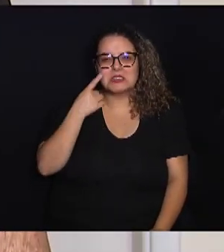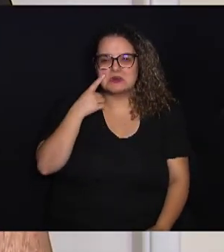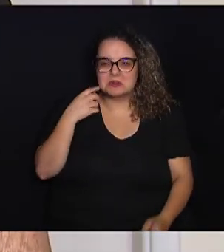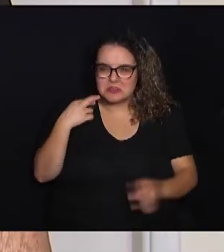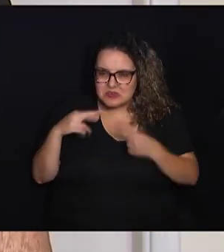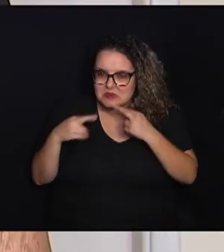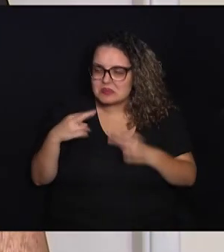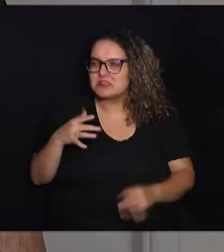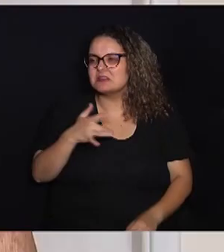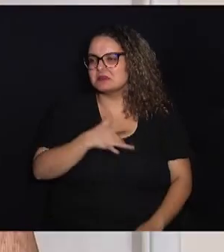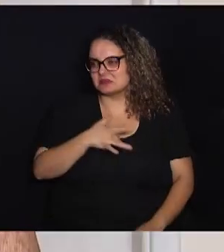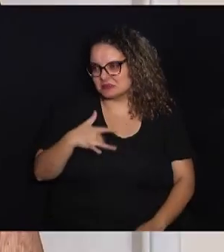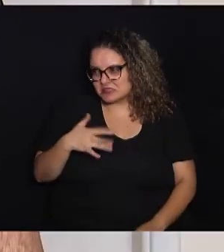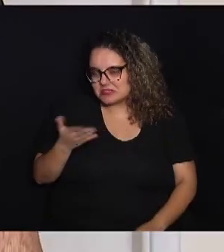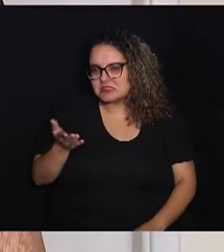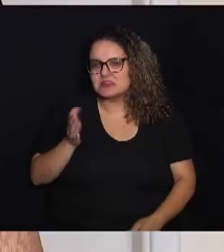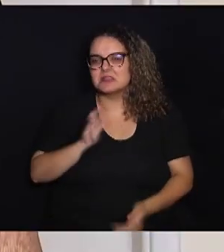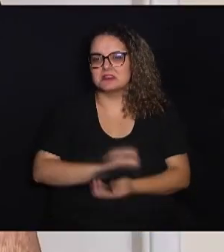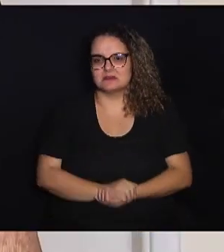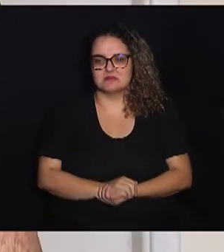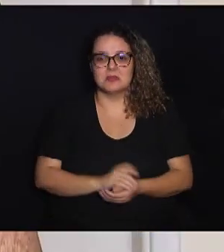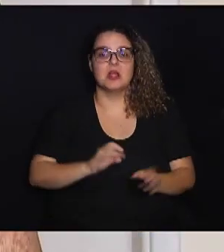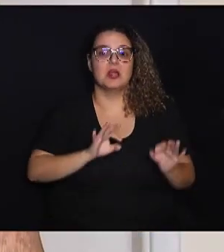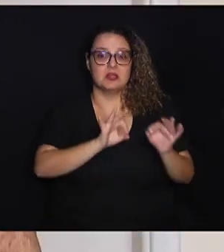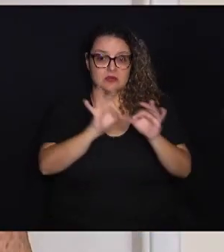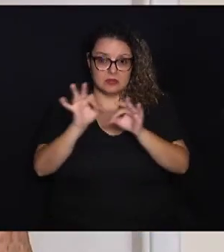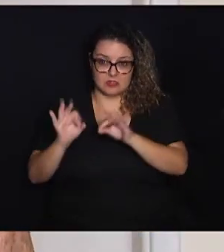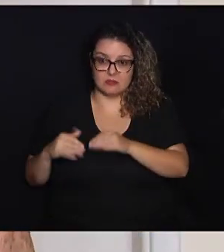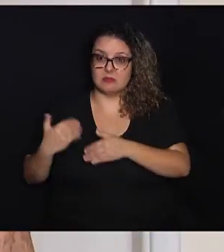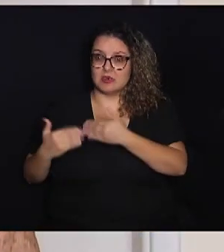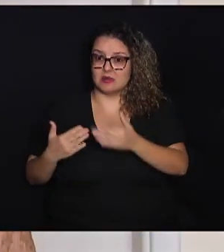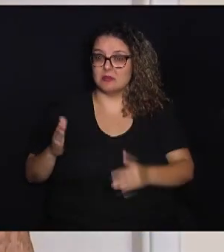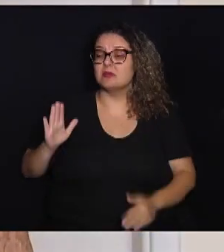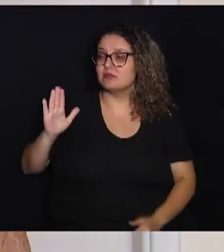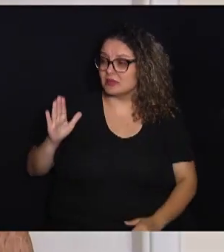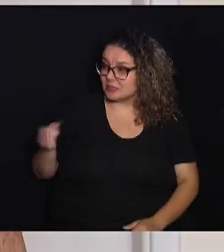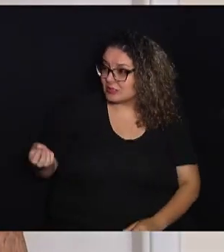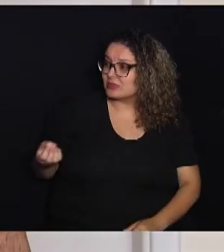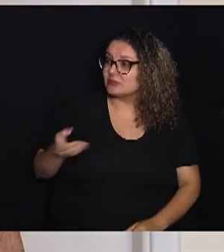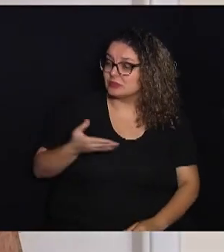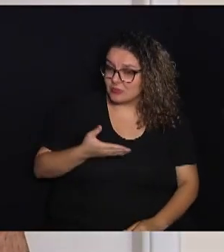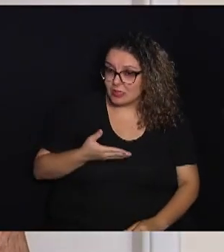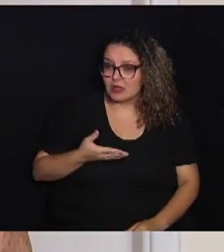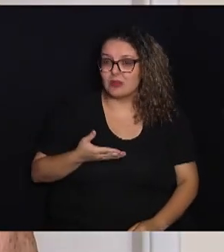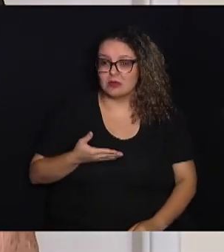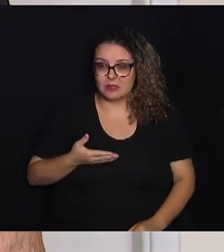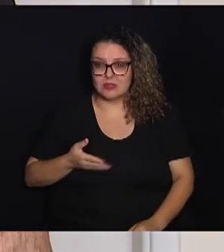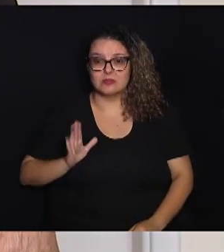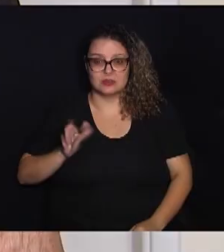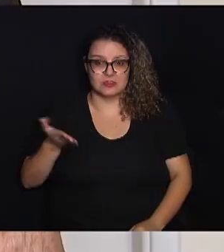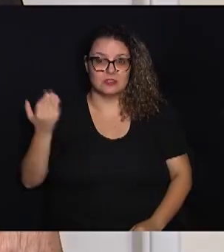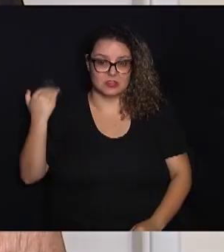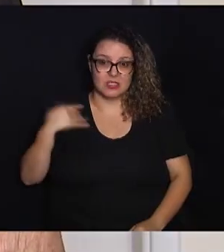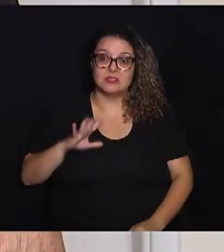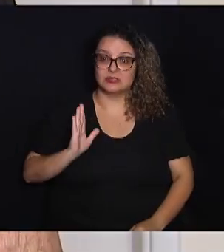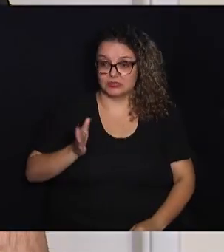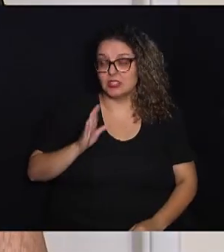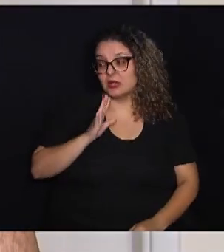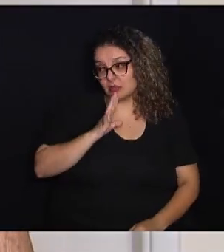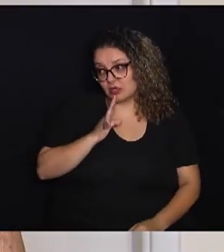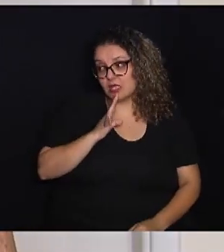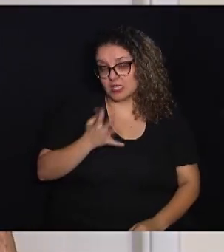da saúde, né? Tem acompanhado todos esses candidatos novos, que os mais que já estão aí, a gente já conhece,